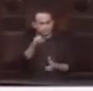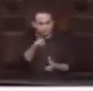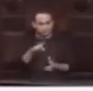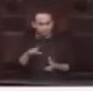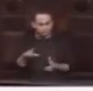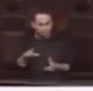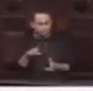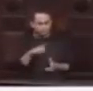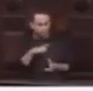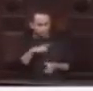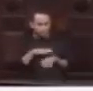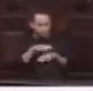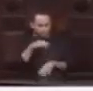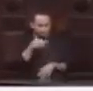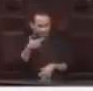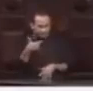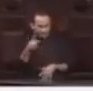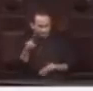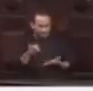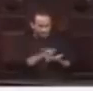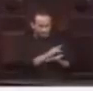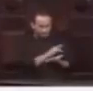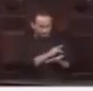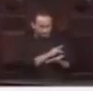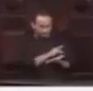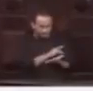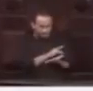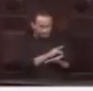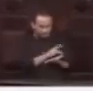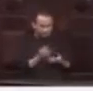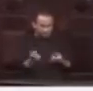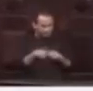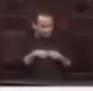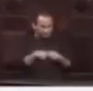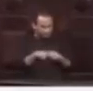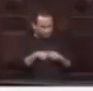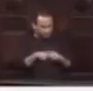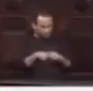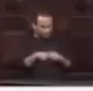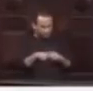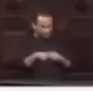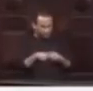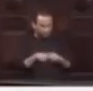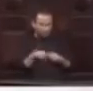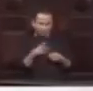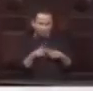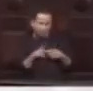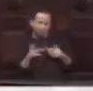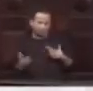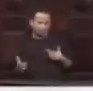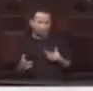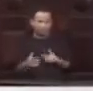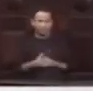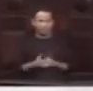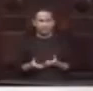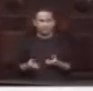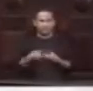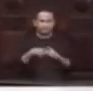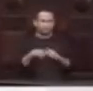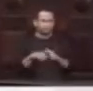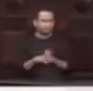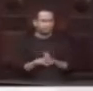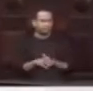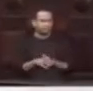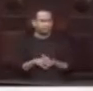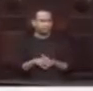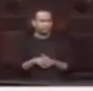27 assinaturas, devolva. Sem problema. Devolva. Mas eu não posso devolver o documento público. É o mínimo, presidente. Público.